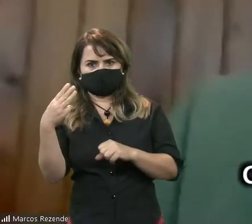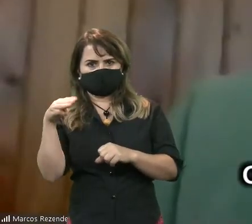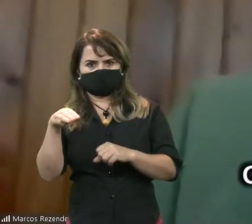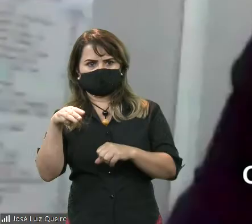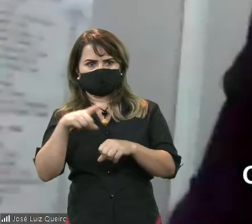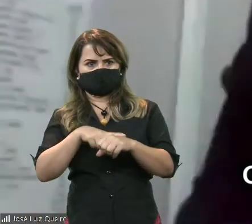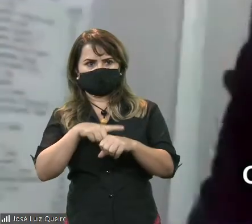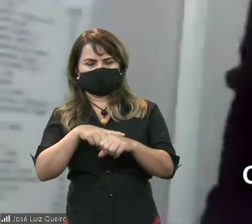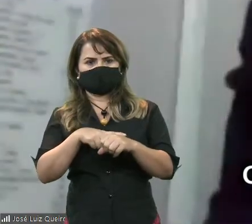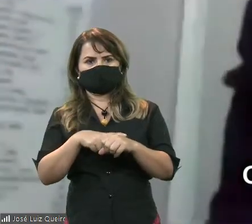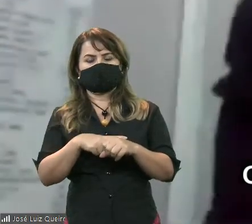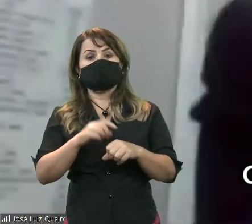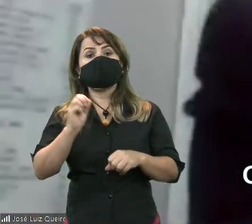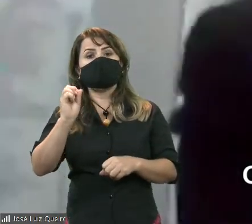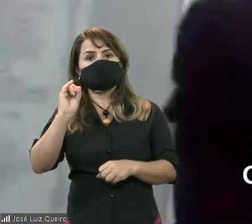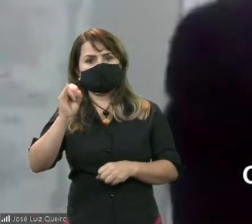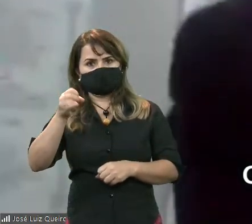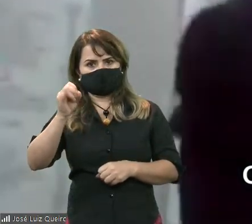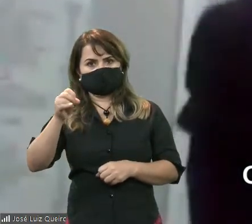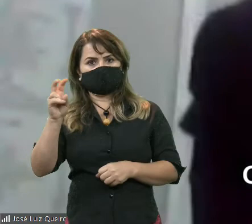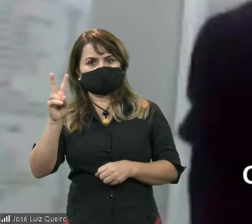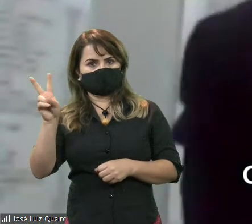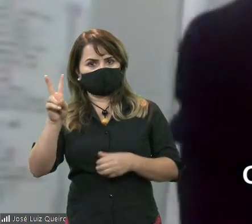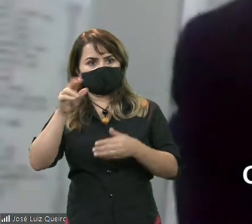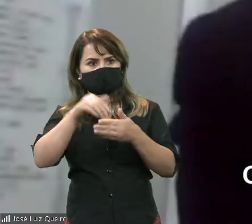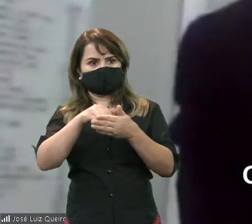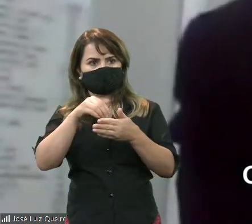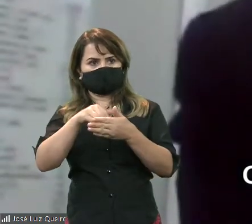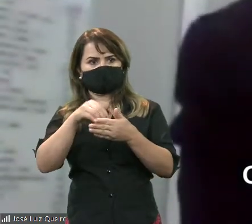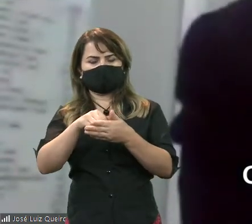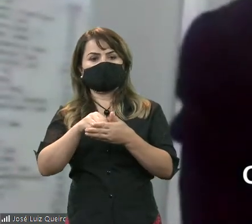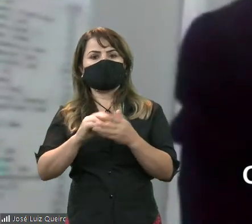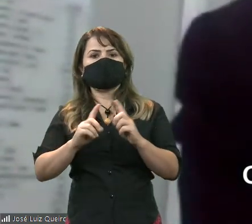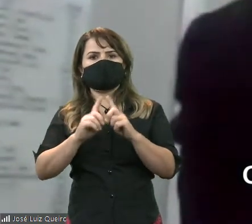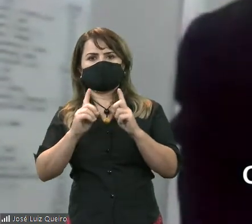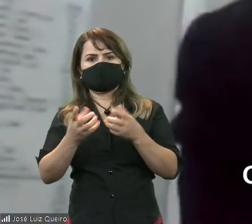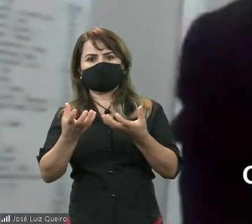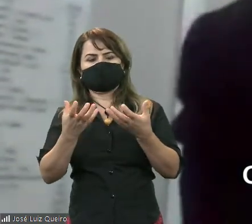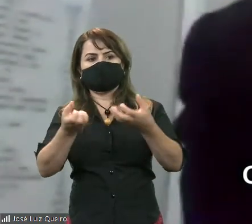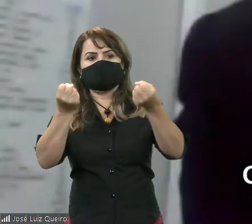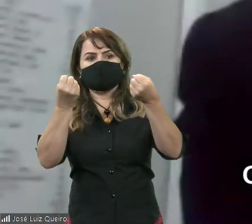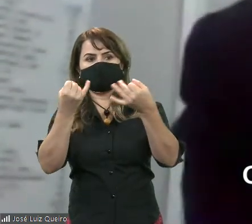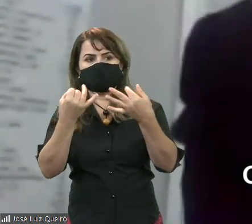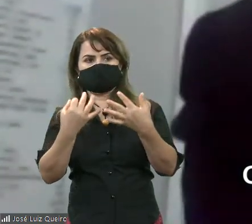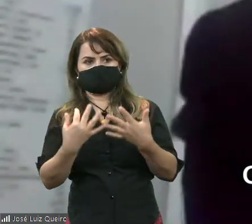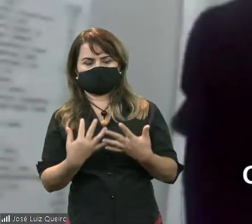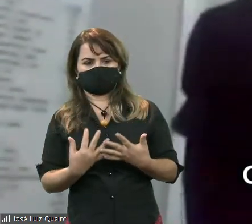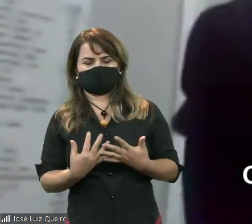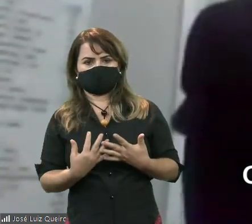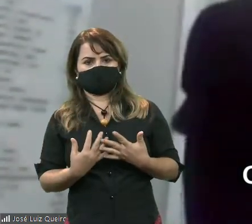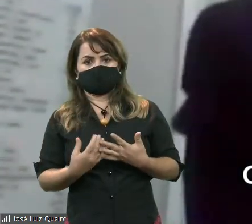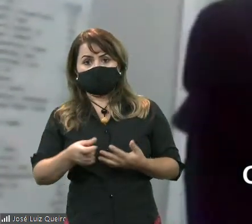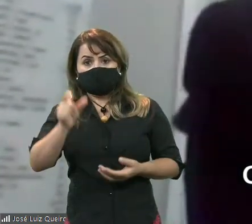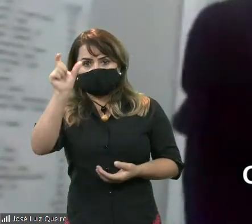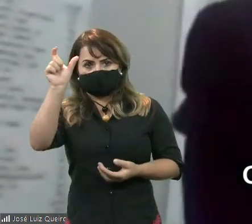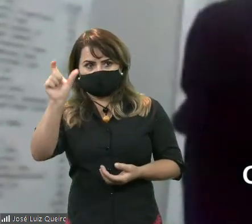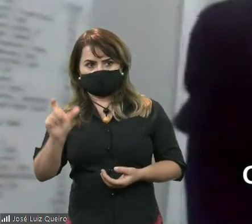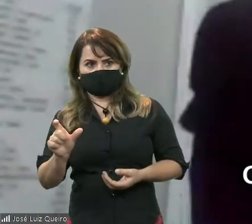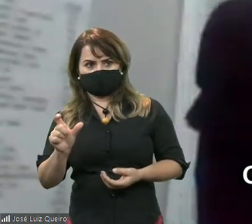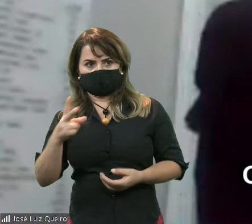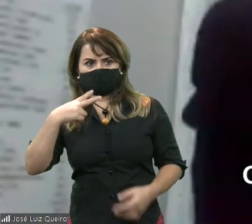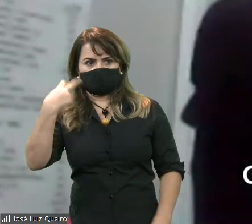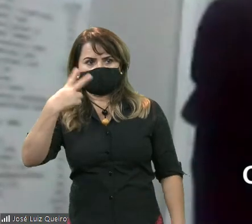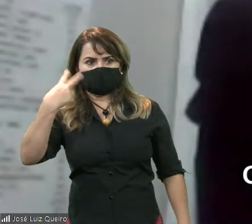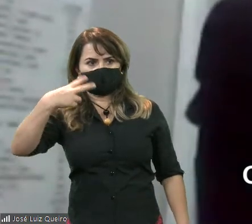Votei sim, presidente, mas eu gostaria de louvar aqui realmente essa, a manifestação do vereador Maurício,